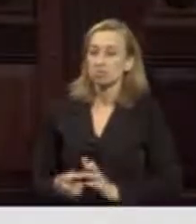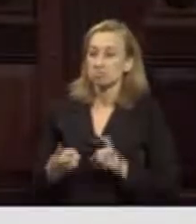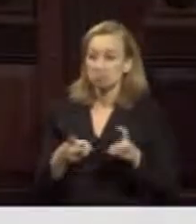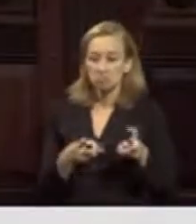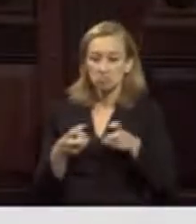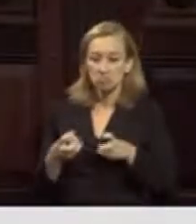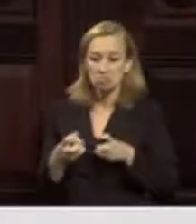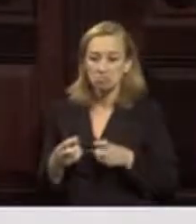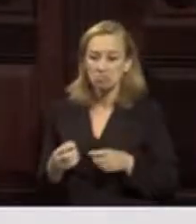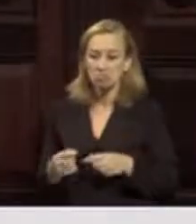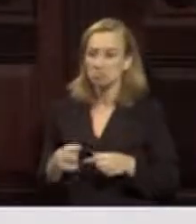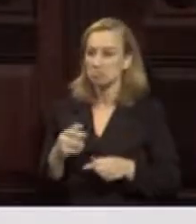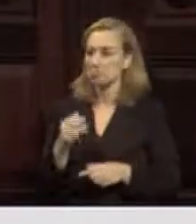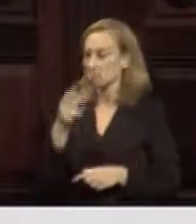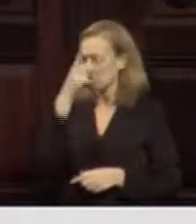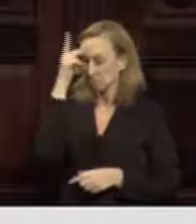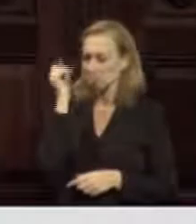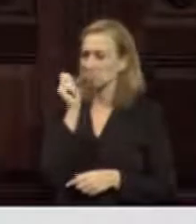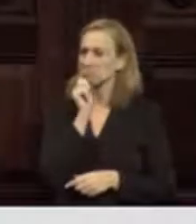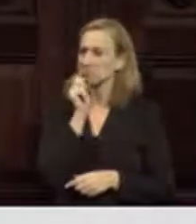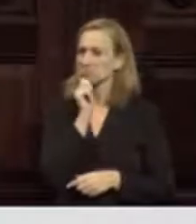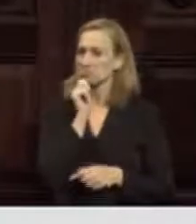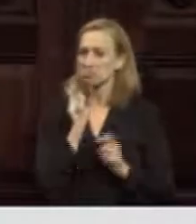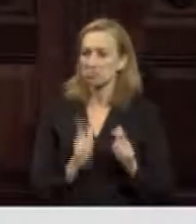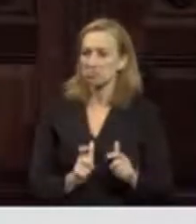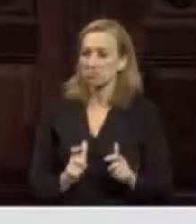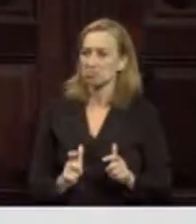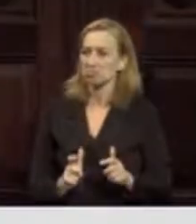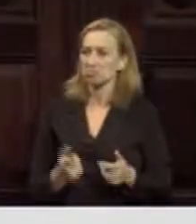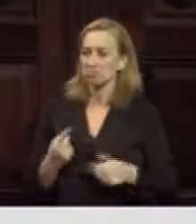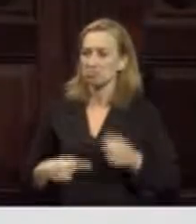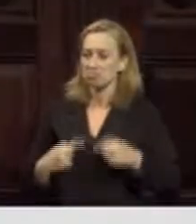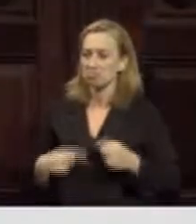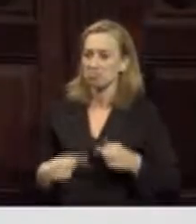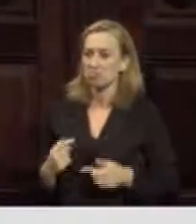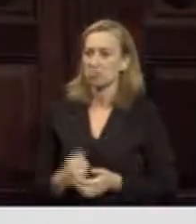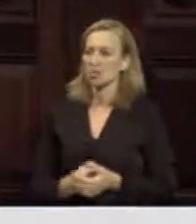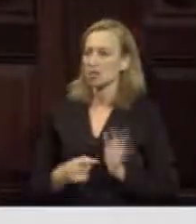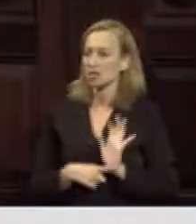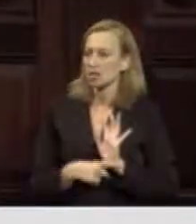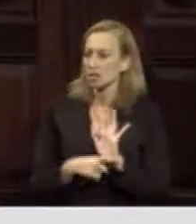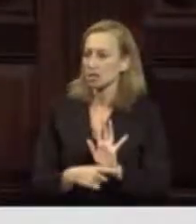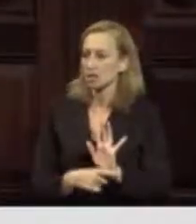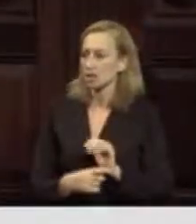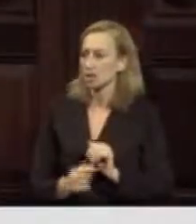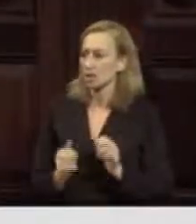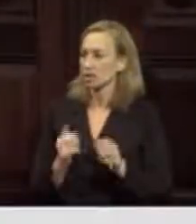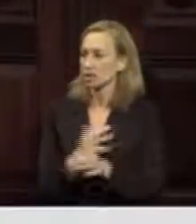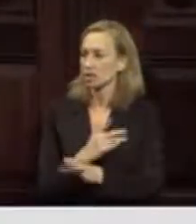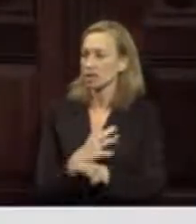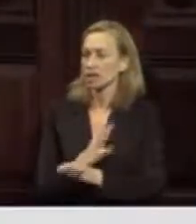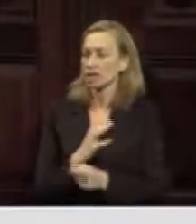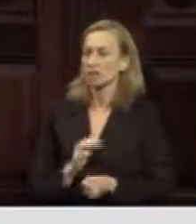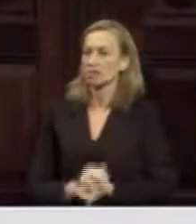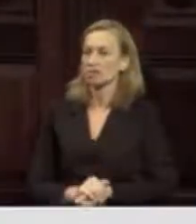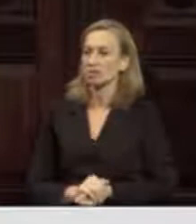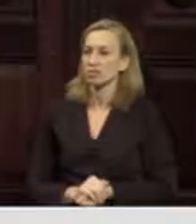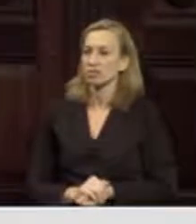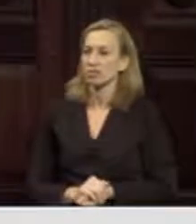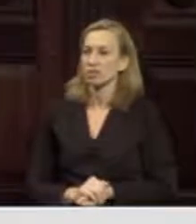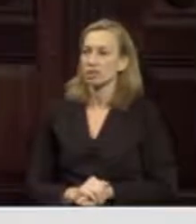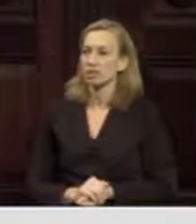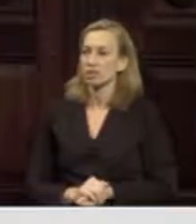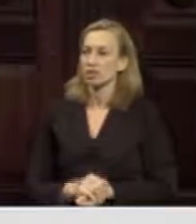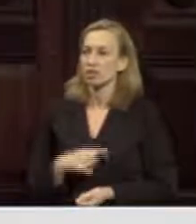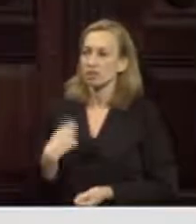local lutando por essa causa, em favor dessa causa. E nós não estamos no